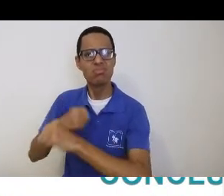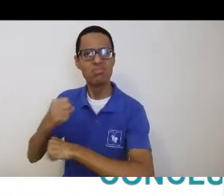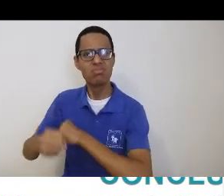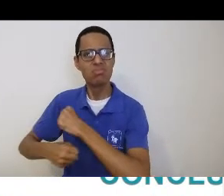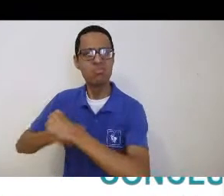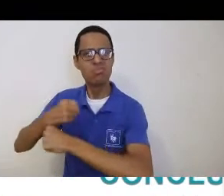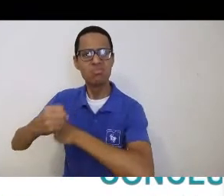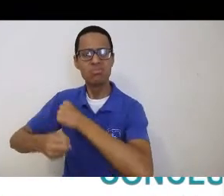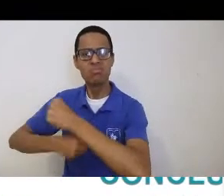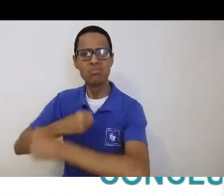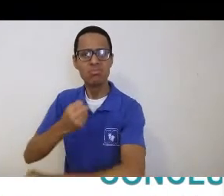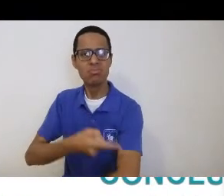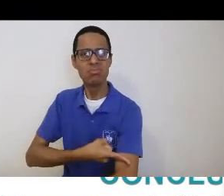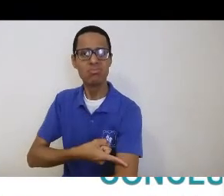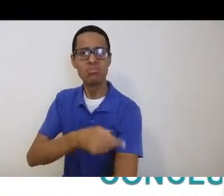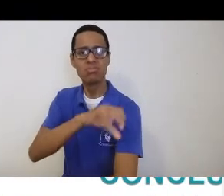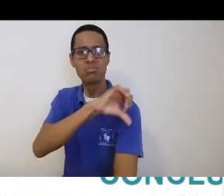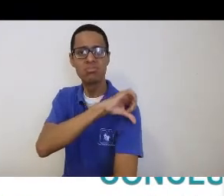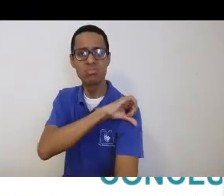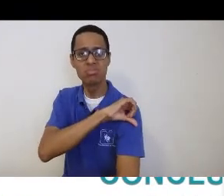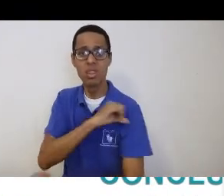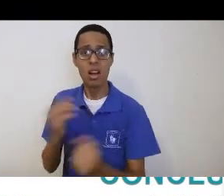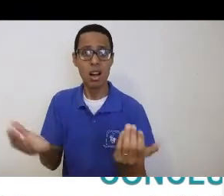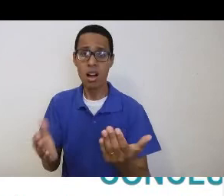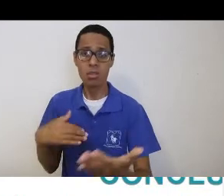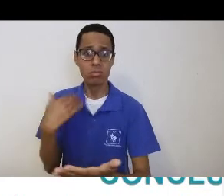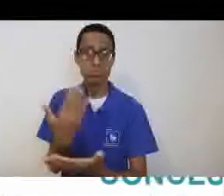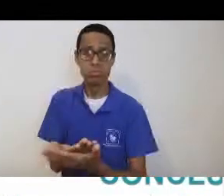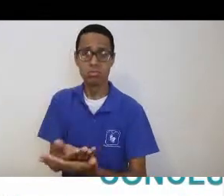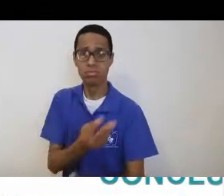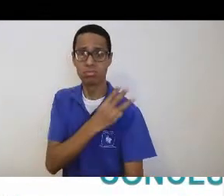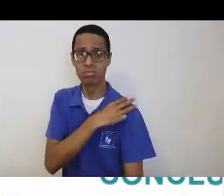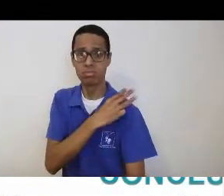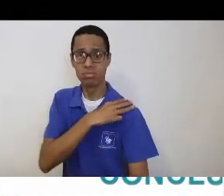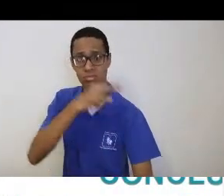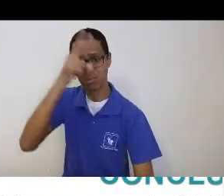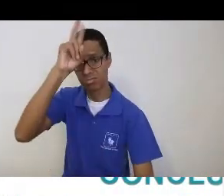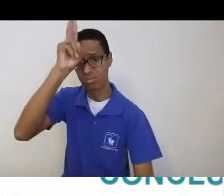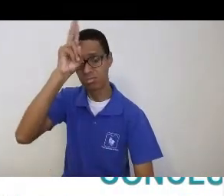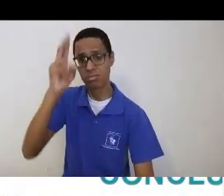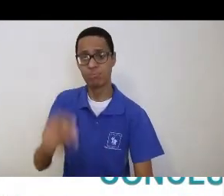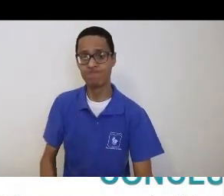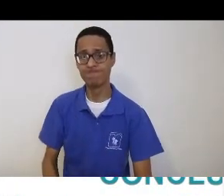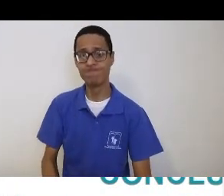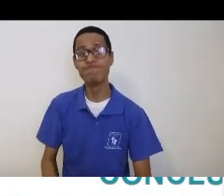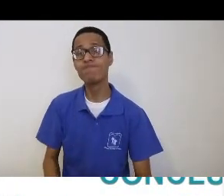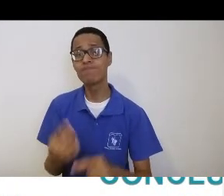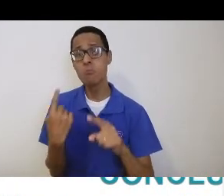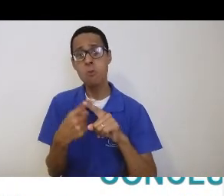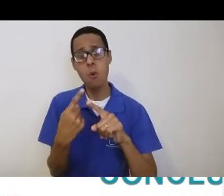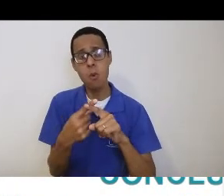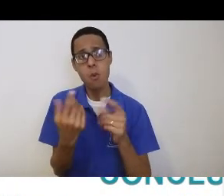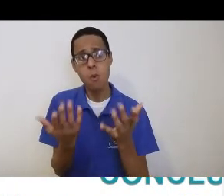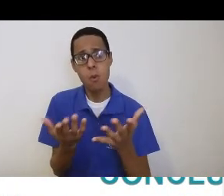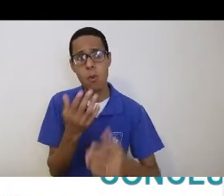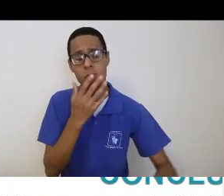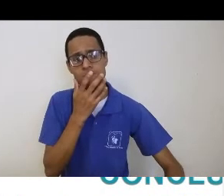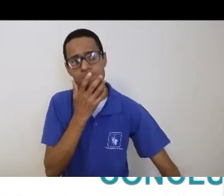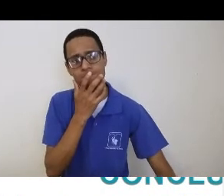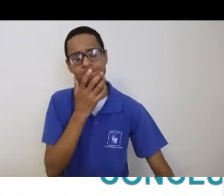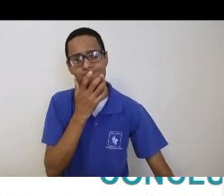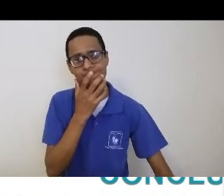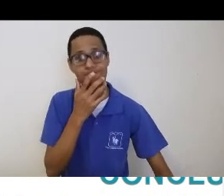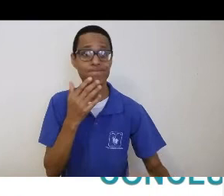empurrando e foi passando de ano, né, do ensino fundamental até chegar agora no ensino médio?